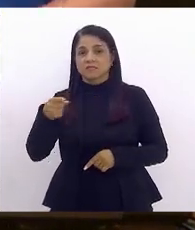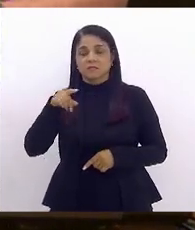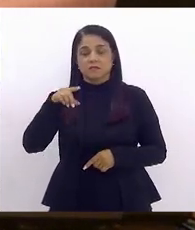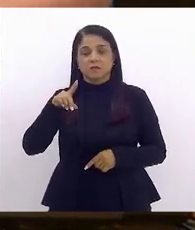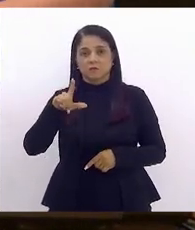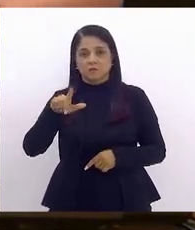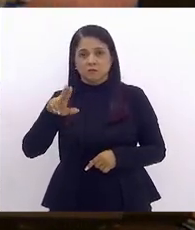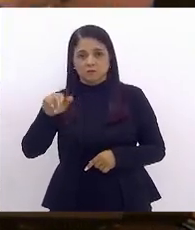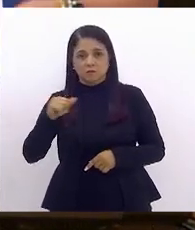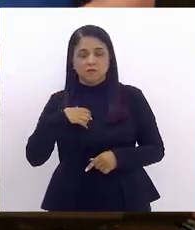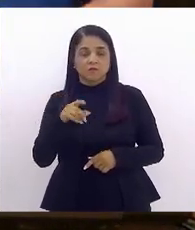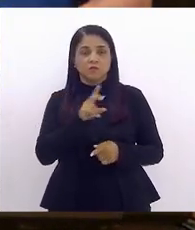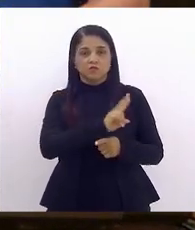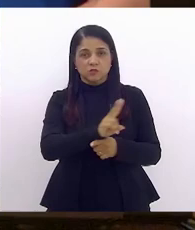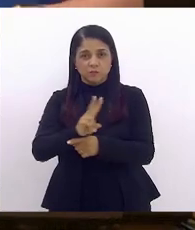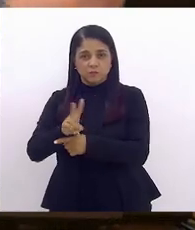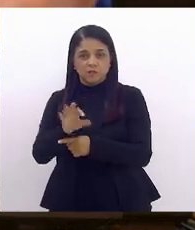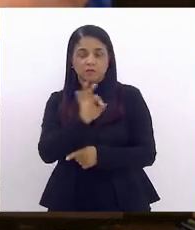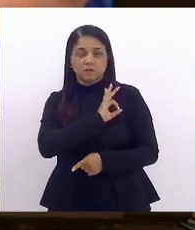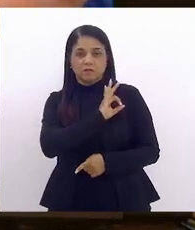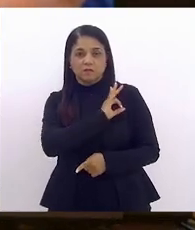da delegacia de